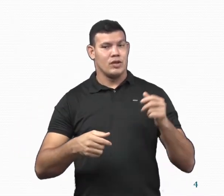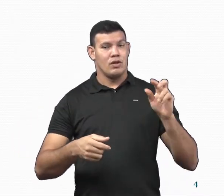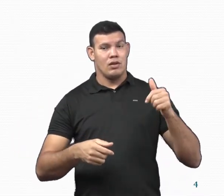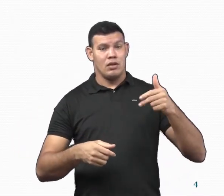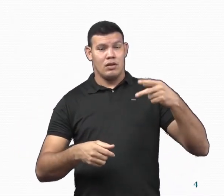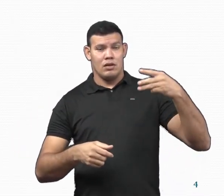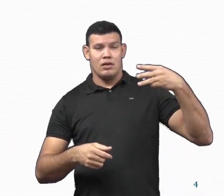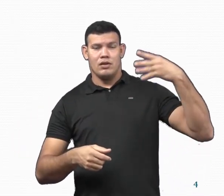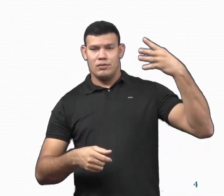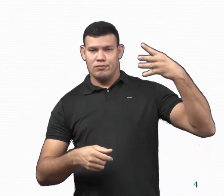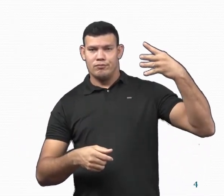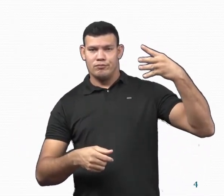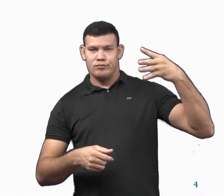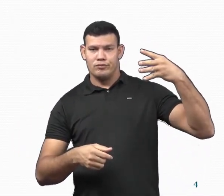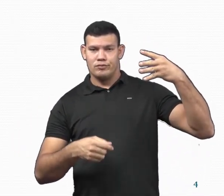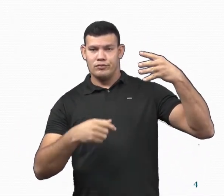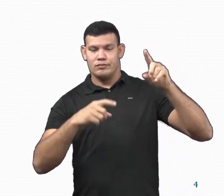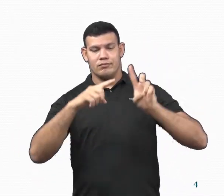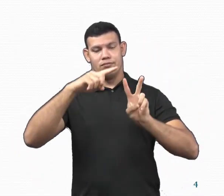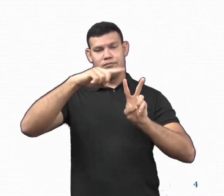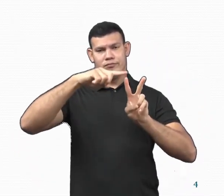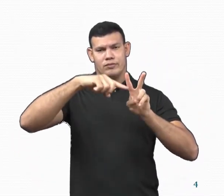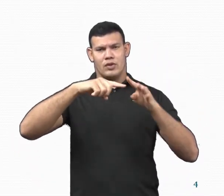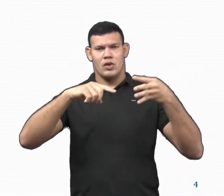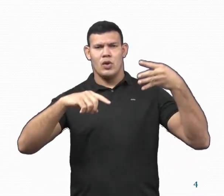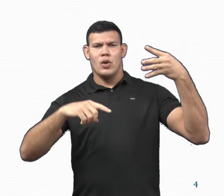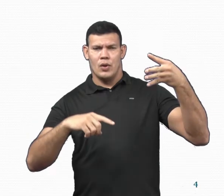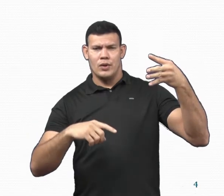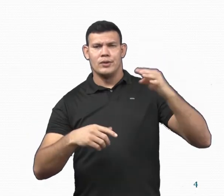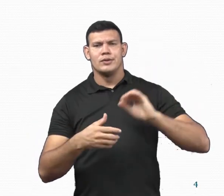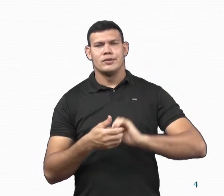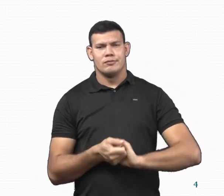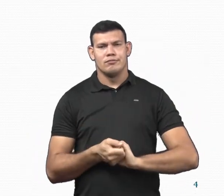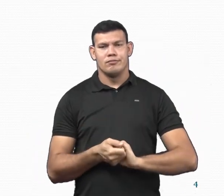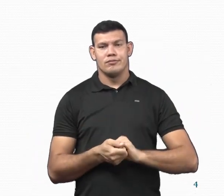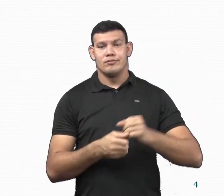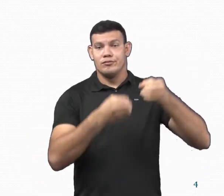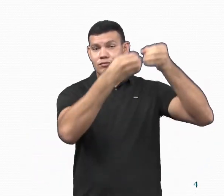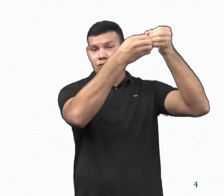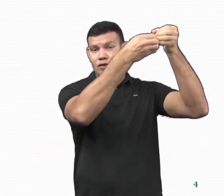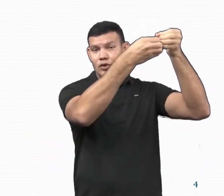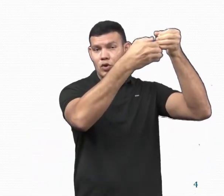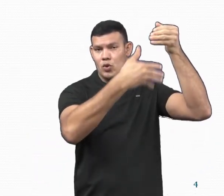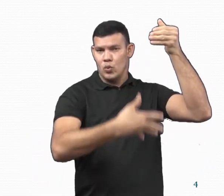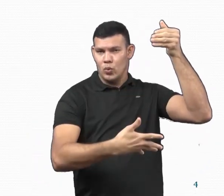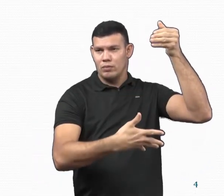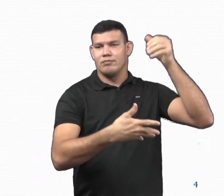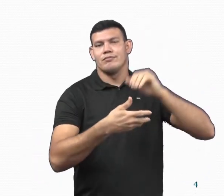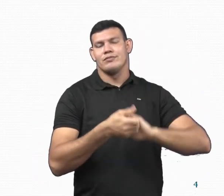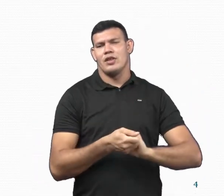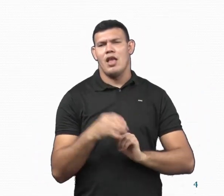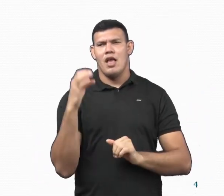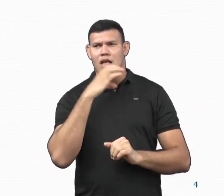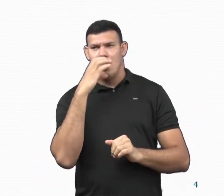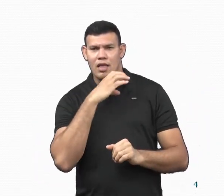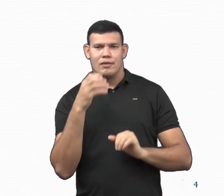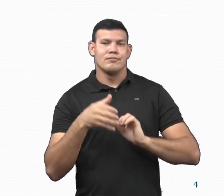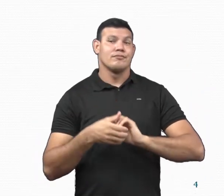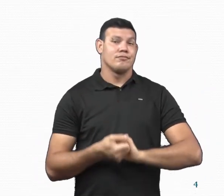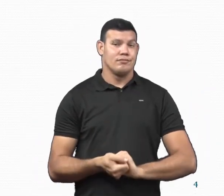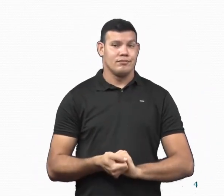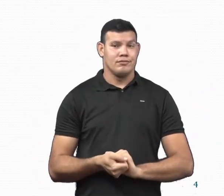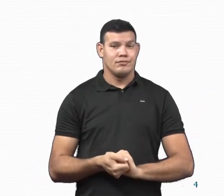vocês verificarem como que funciona essa parte e usando a fatoração para isso. Então, eu vou fazer um pouco mais rápido esse aqui.